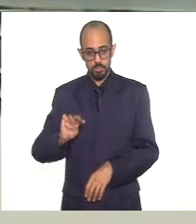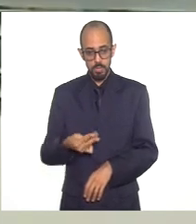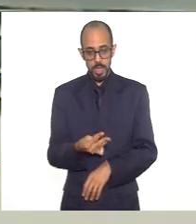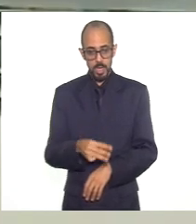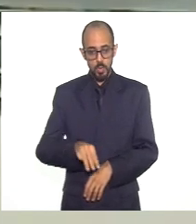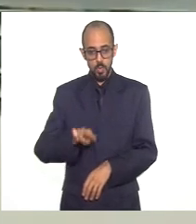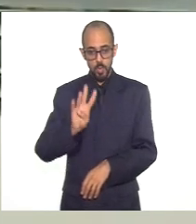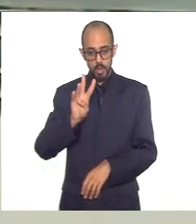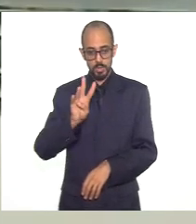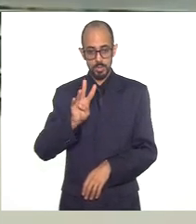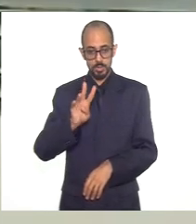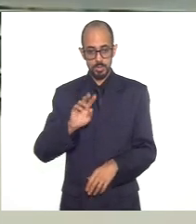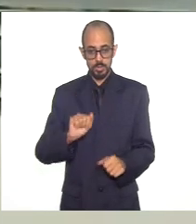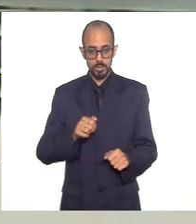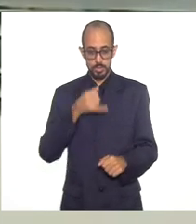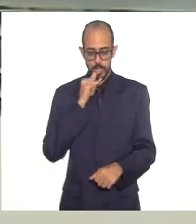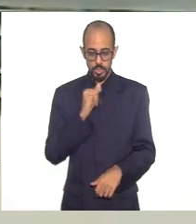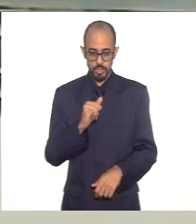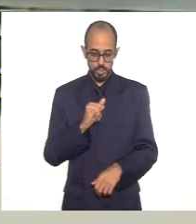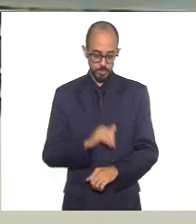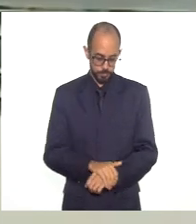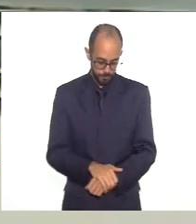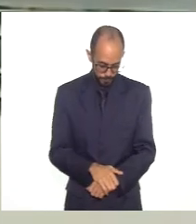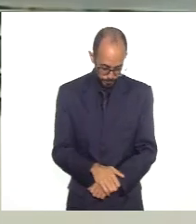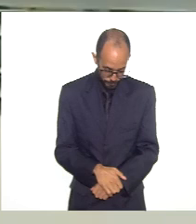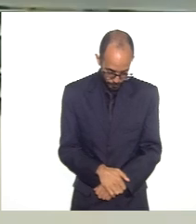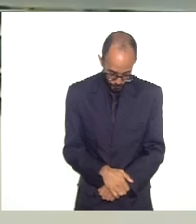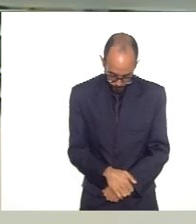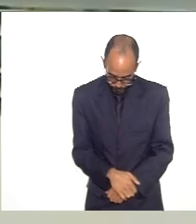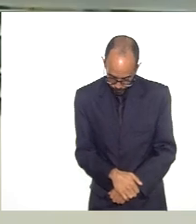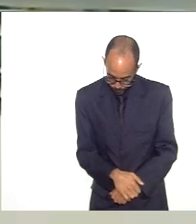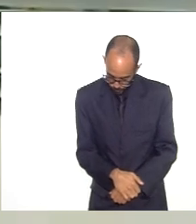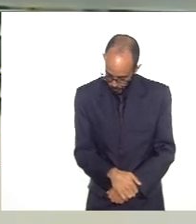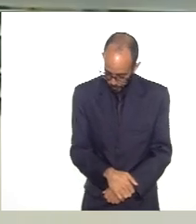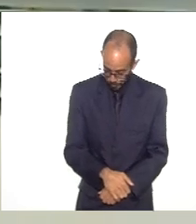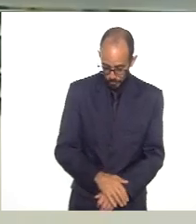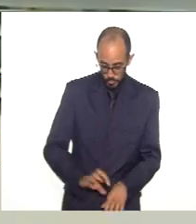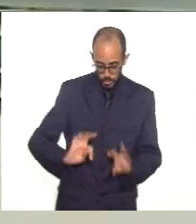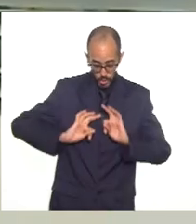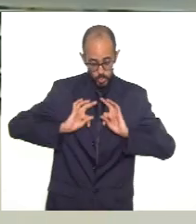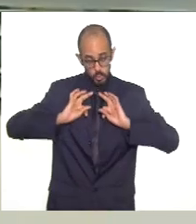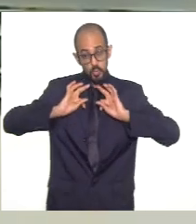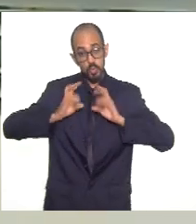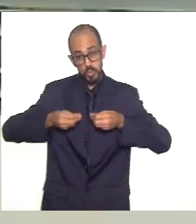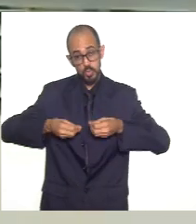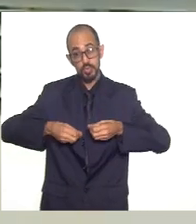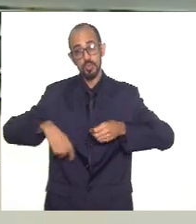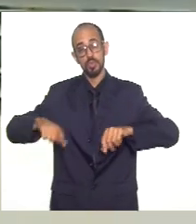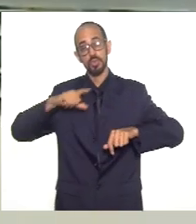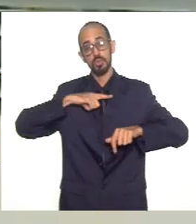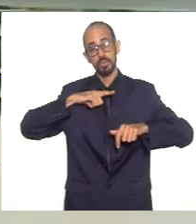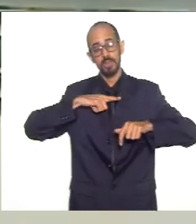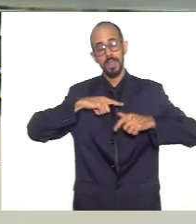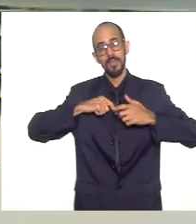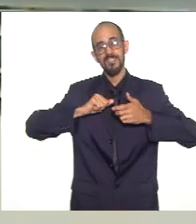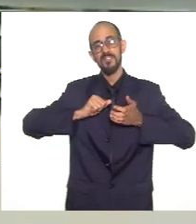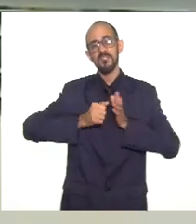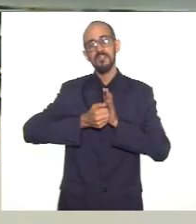megawatts. Então, tudo isso está com muita controvérsia, por isso foi o